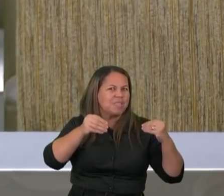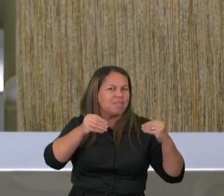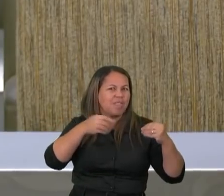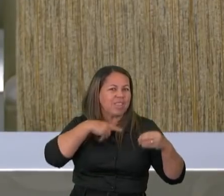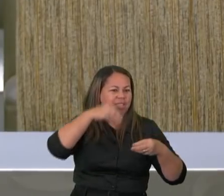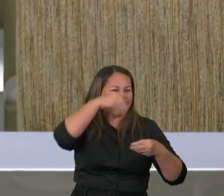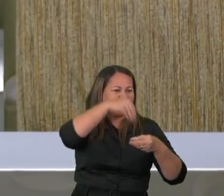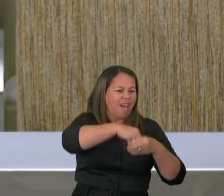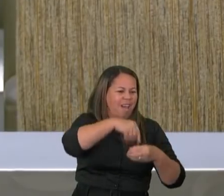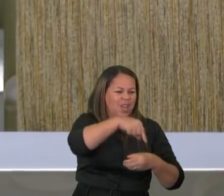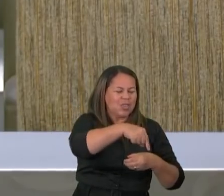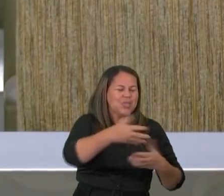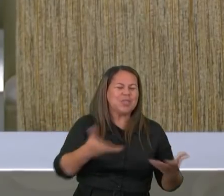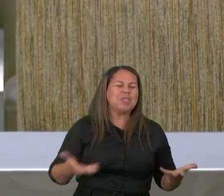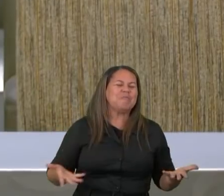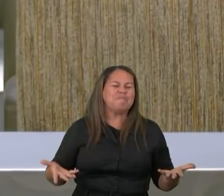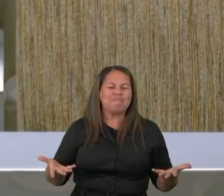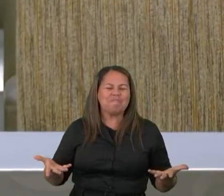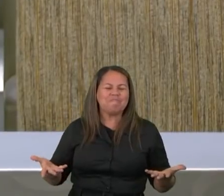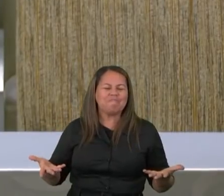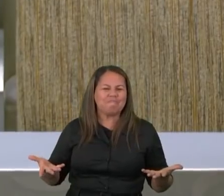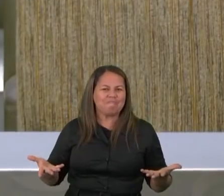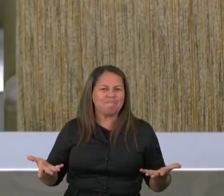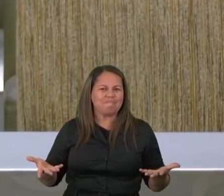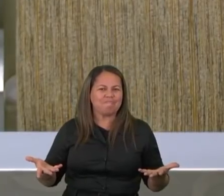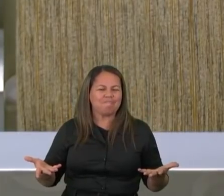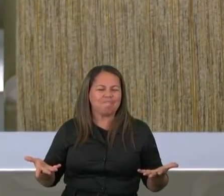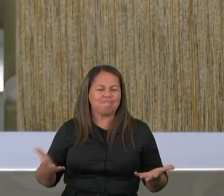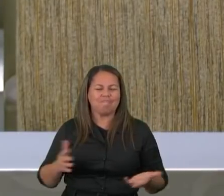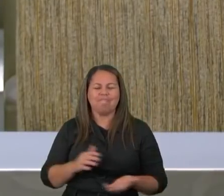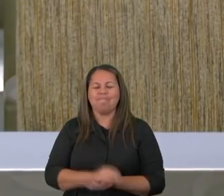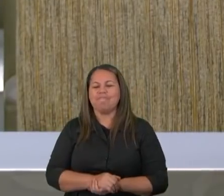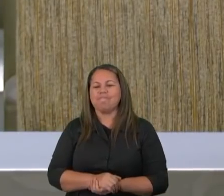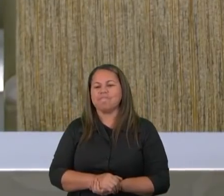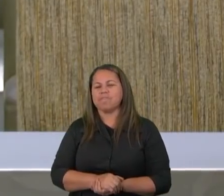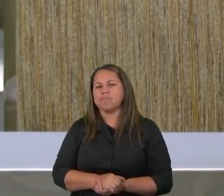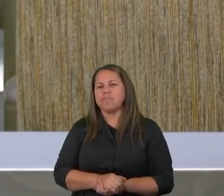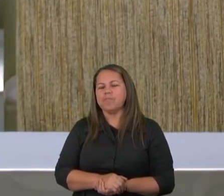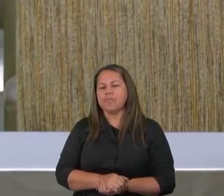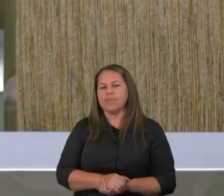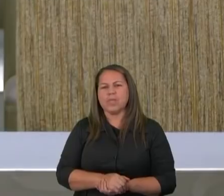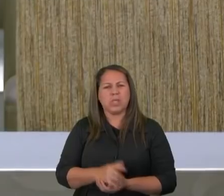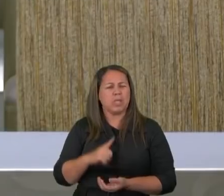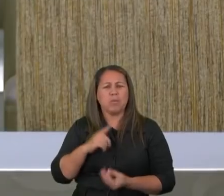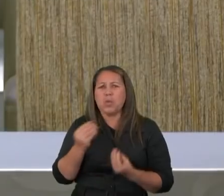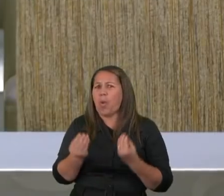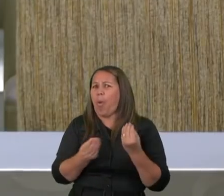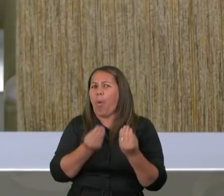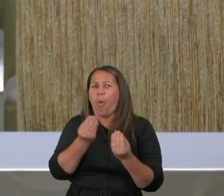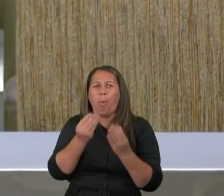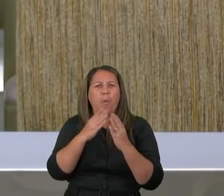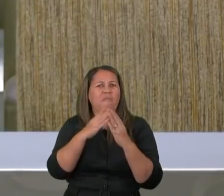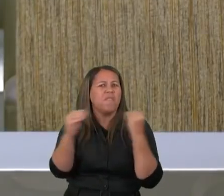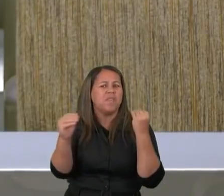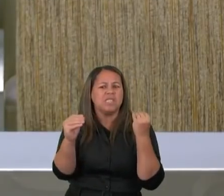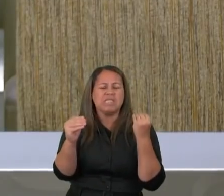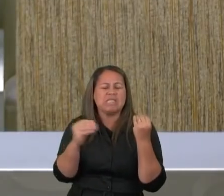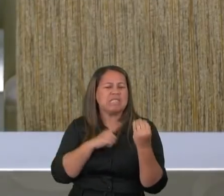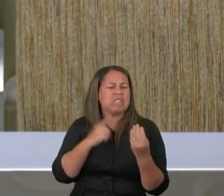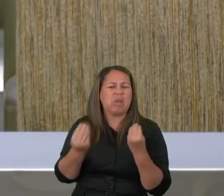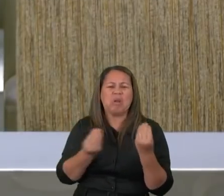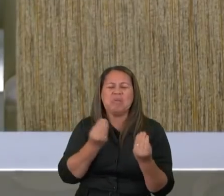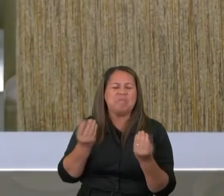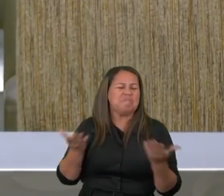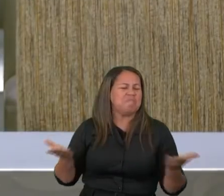estivesse laçado pelo laço do passarinheiro. Não tinha mais saída. Não tinha